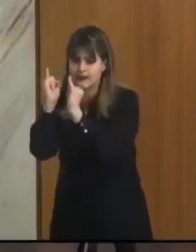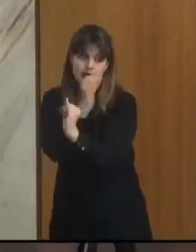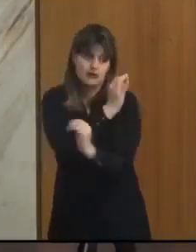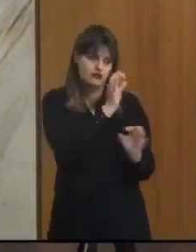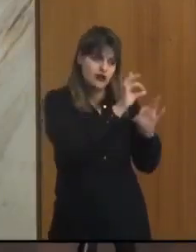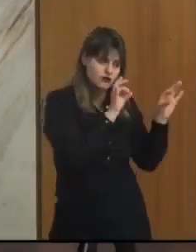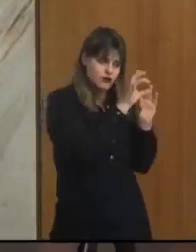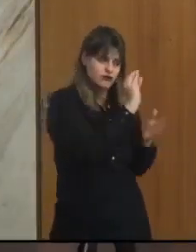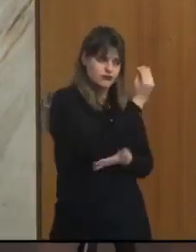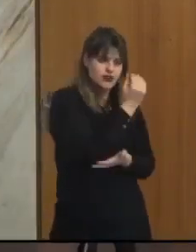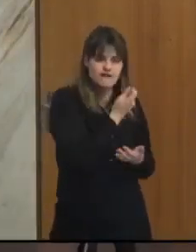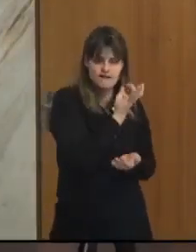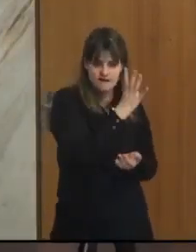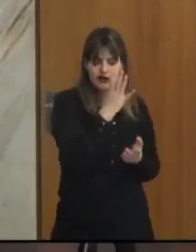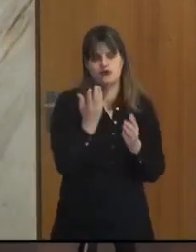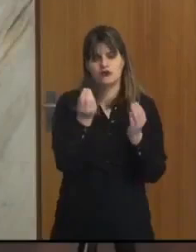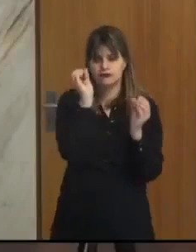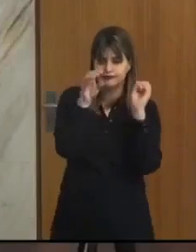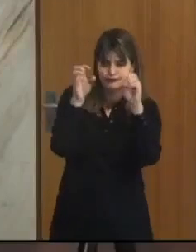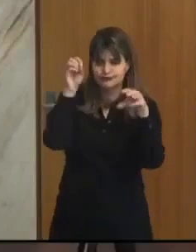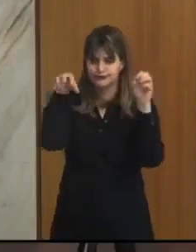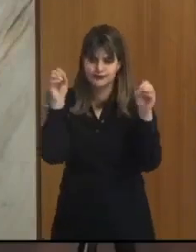selecionadas para a mostra. E,